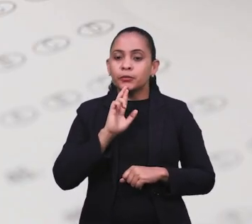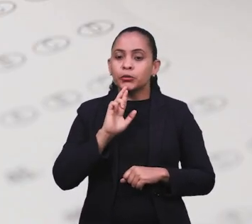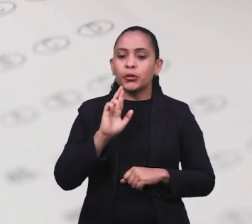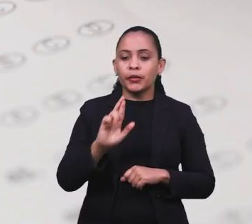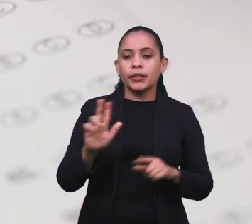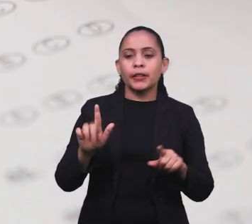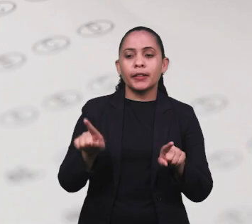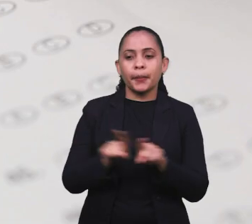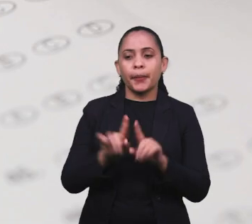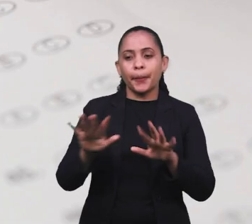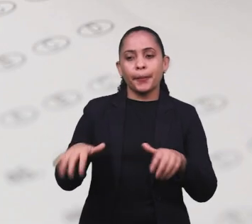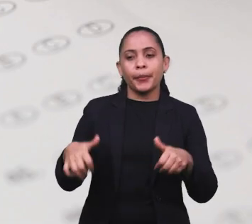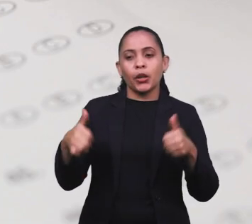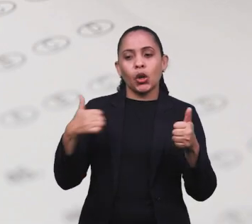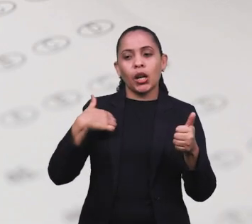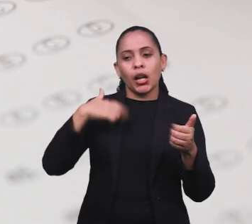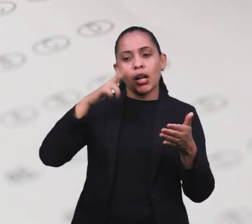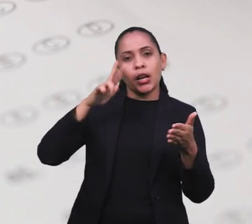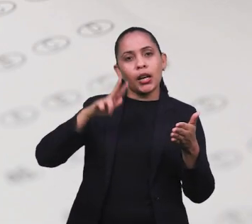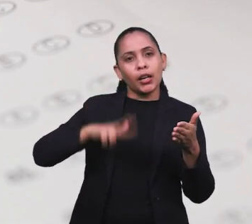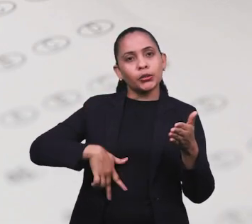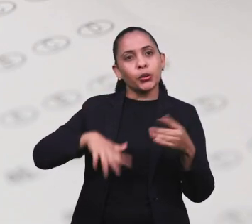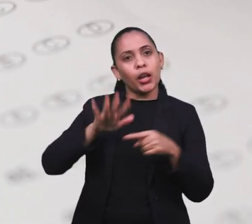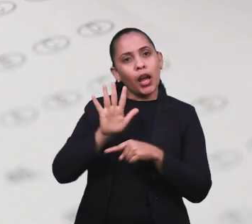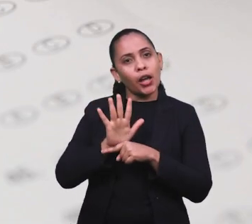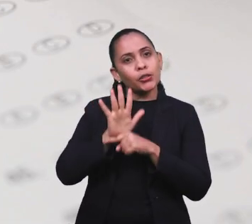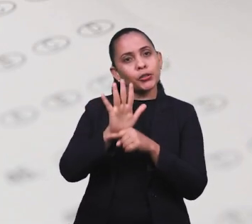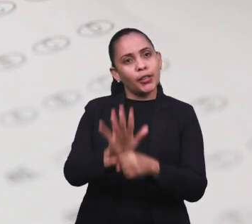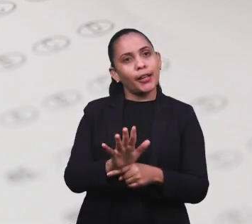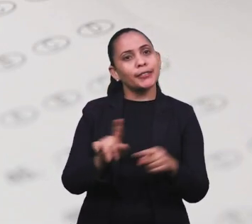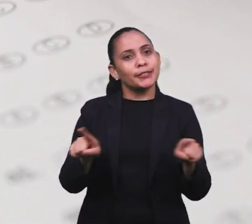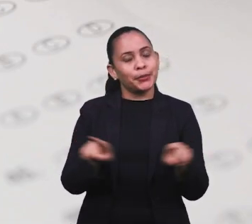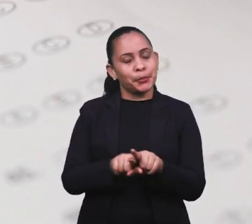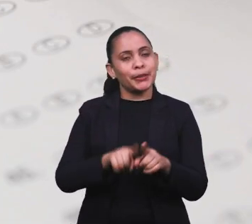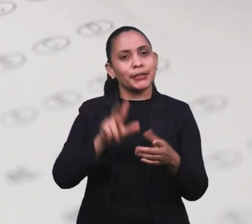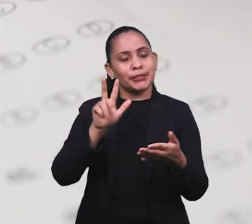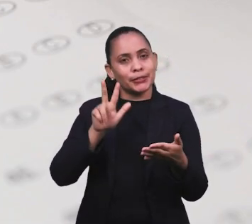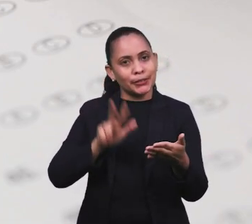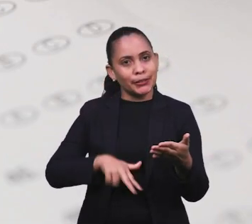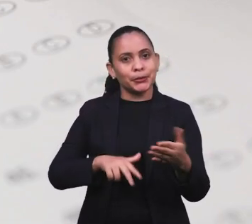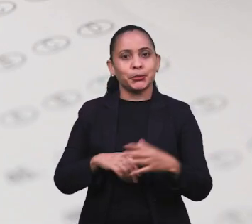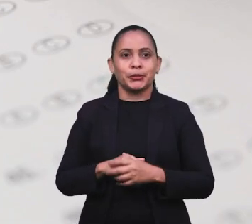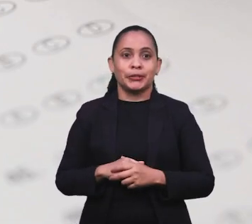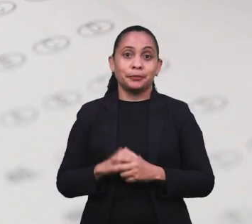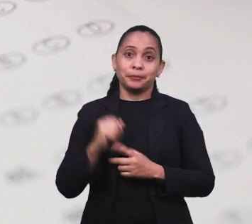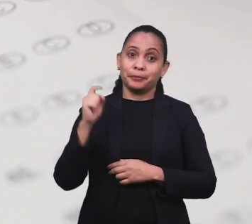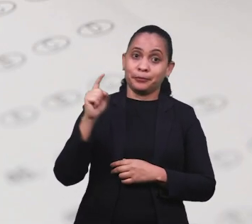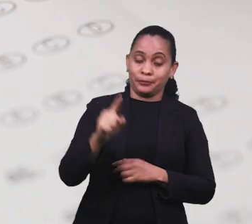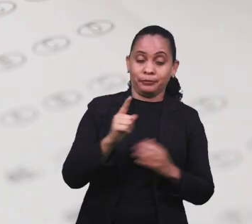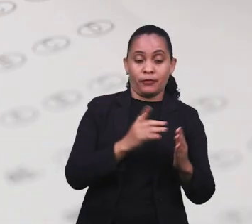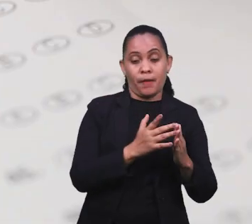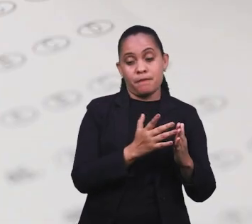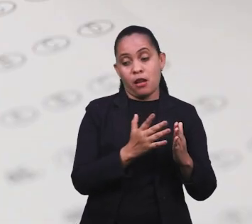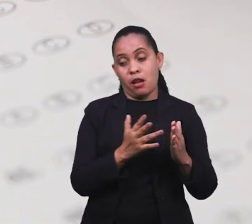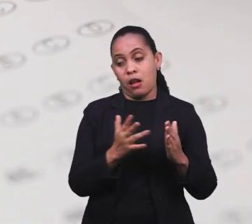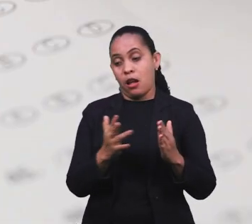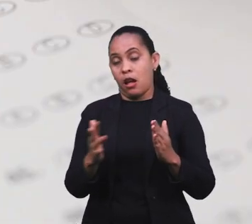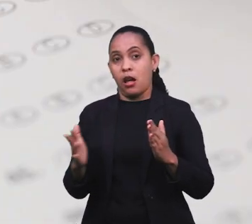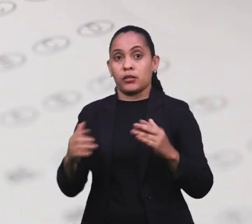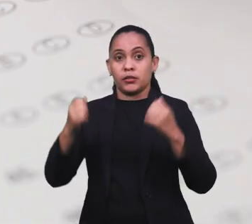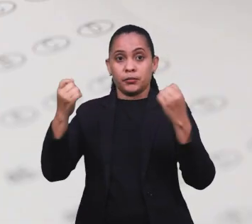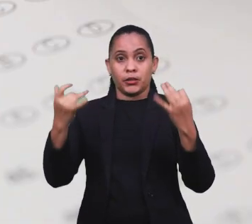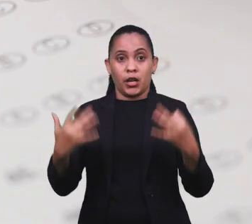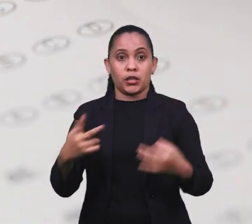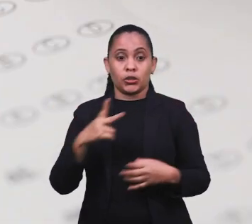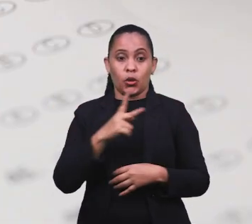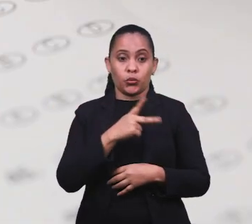de questões, você também vai melhorar a sua leitura, vai contribuir também para isso. Porque você vem à sequência da aula,